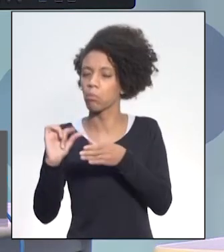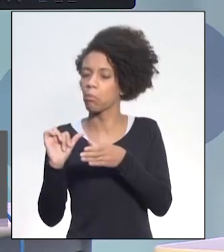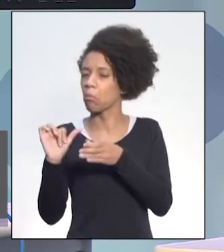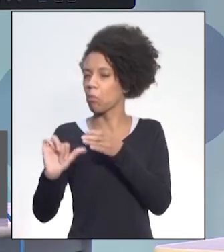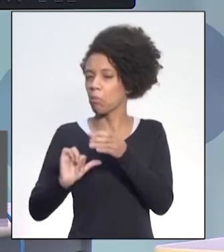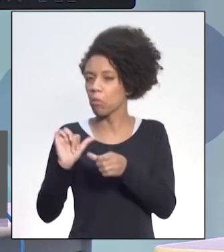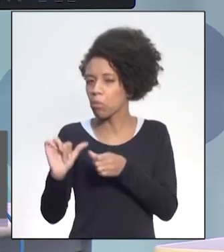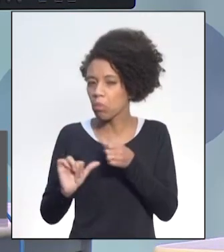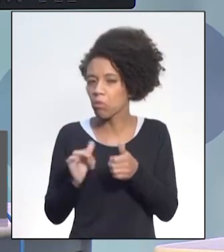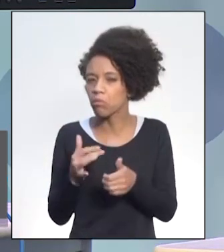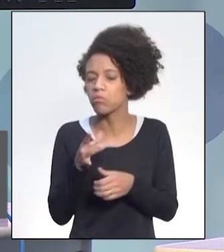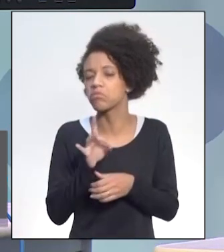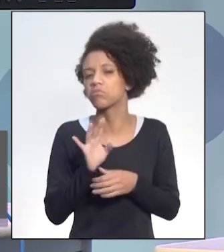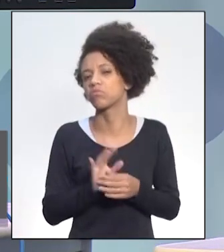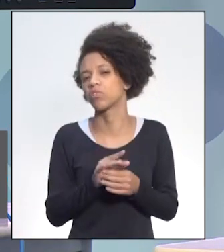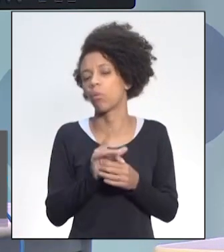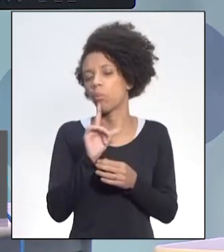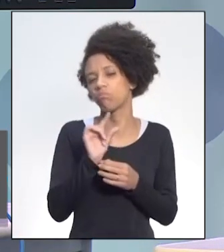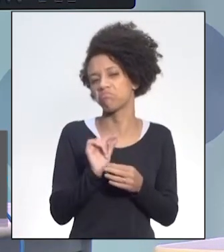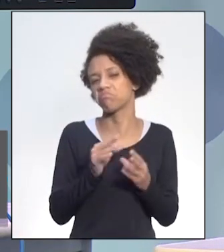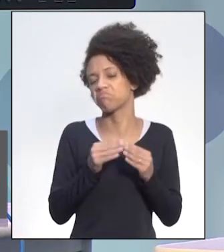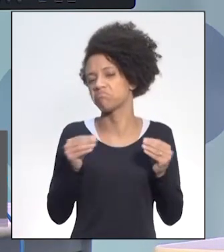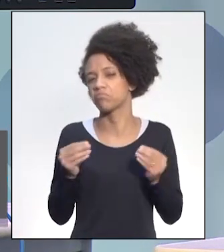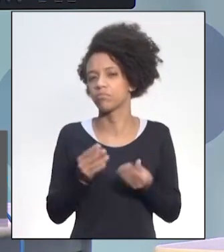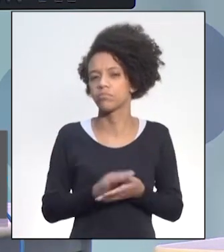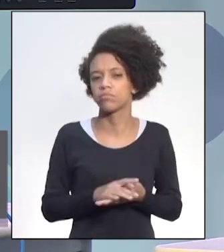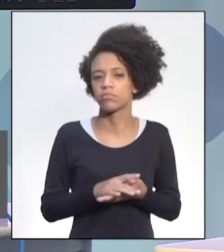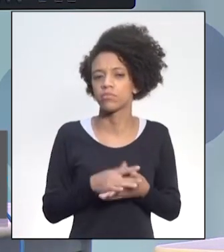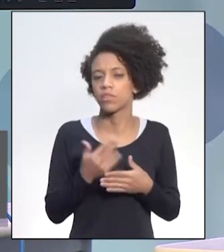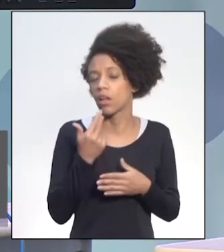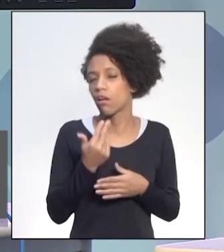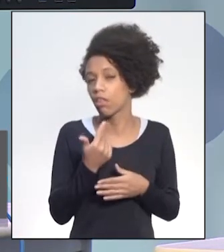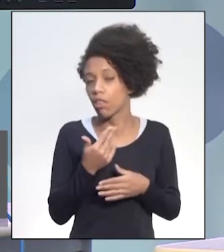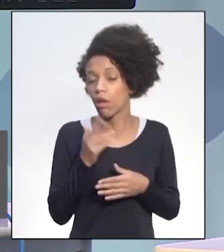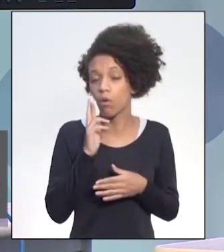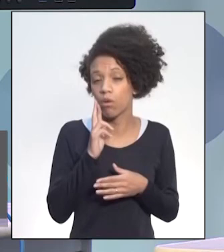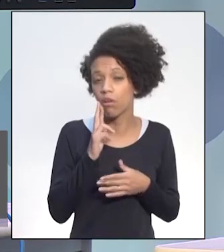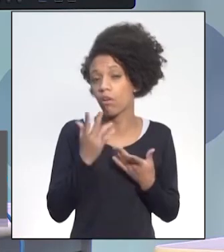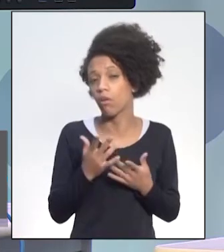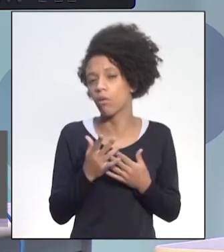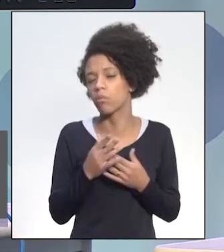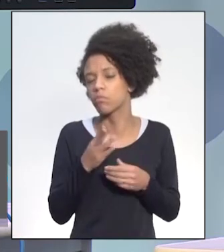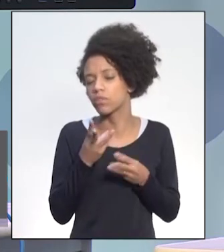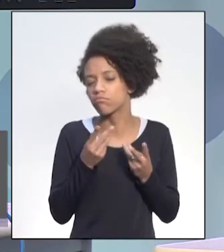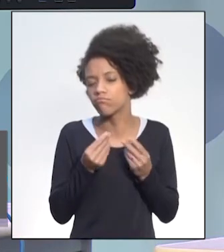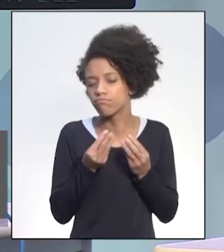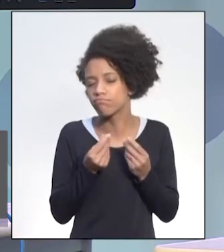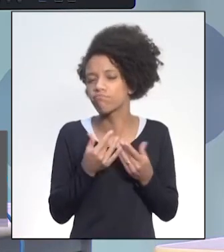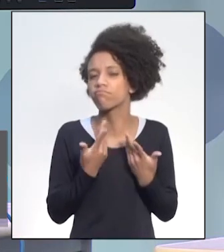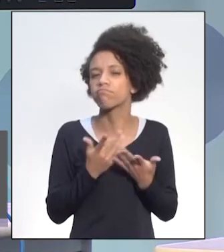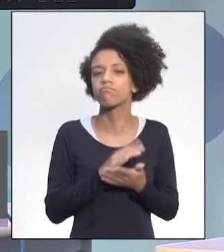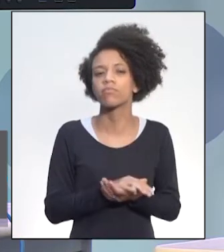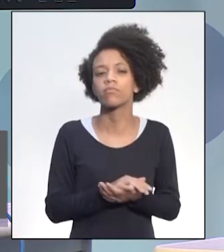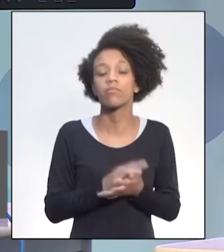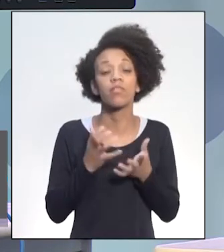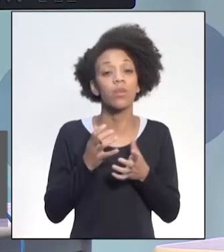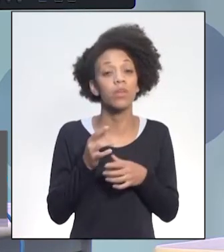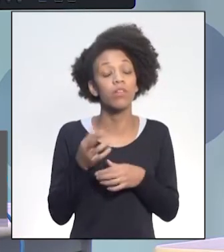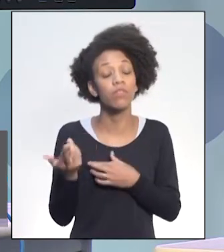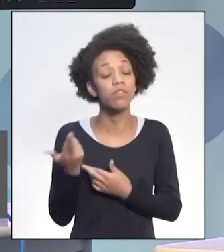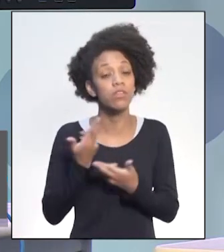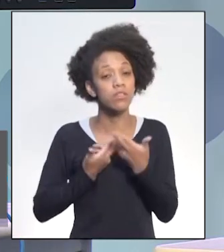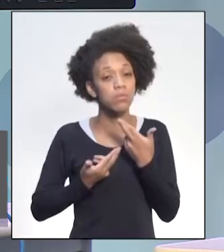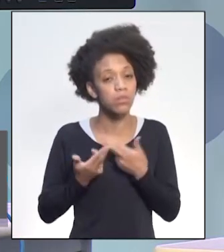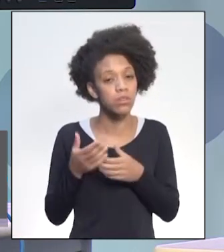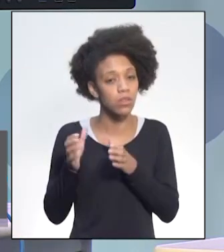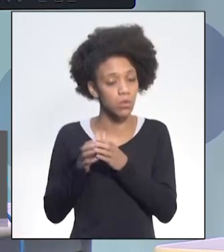de cor, outro só deu uma diluída na cor que era roxa, ficou um roxinho mais claro. Eu queria que você respondesse agora